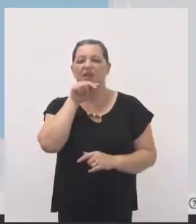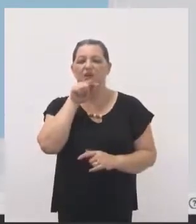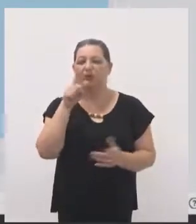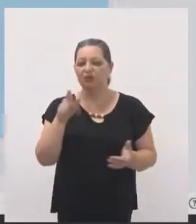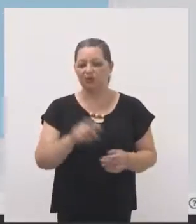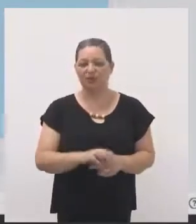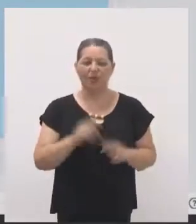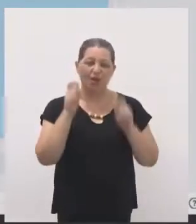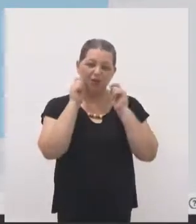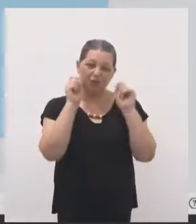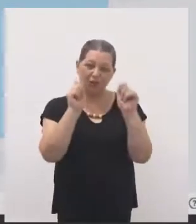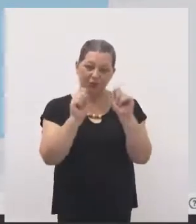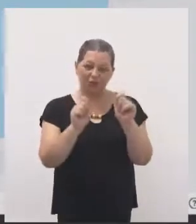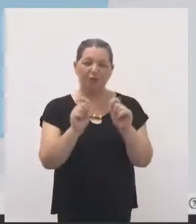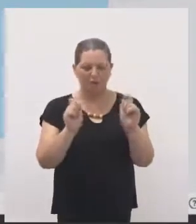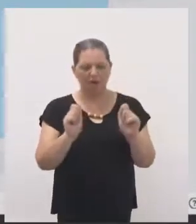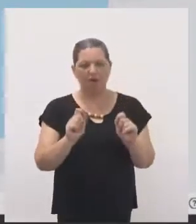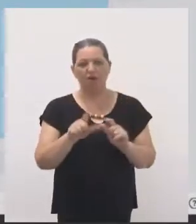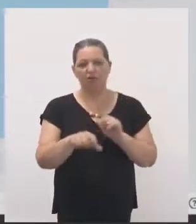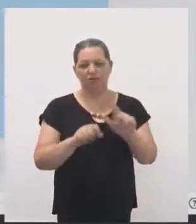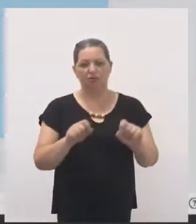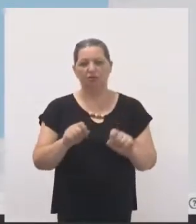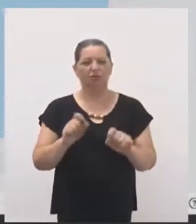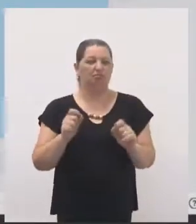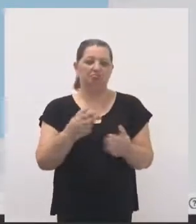Eu posso escolher o meu elemento